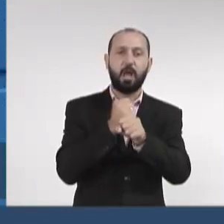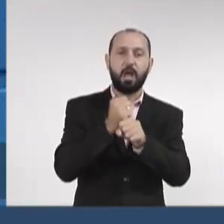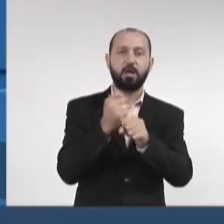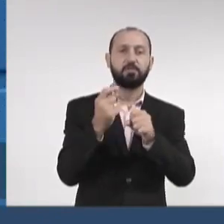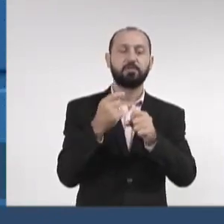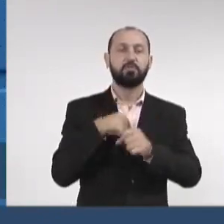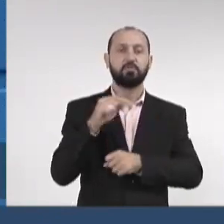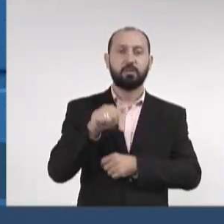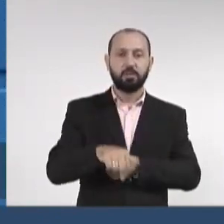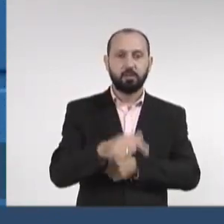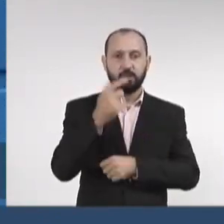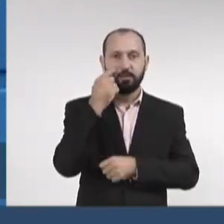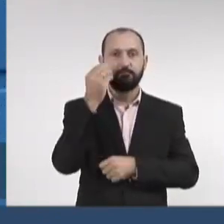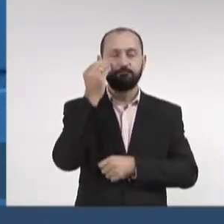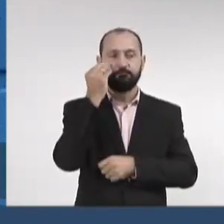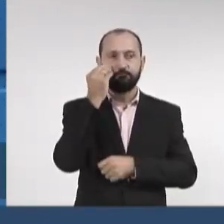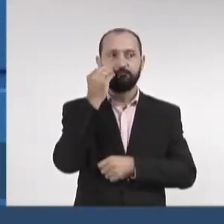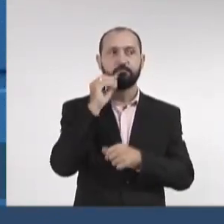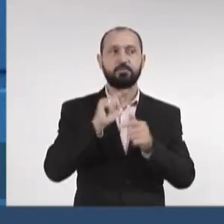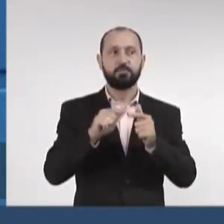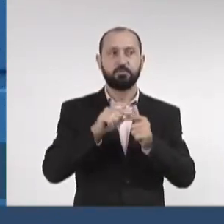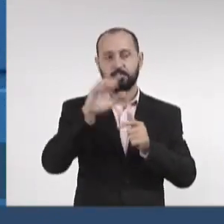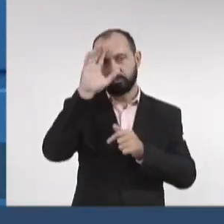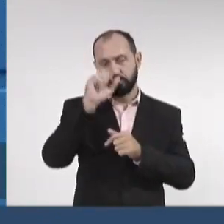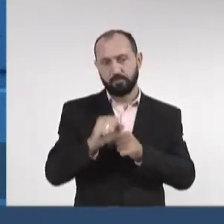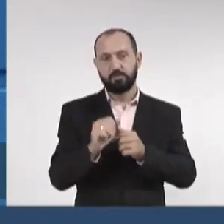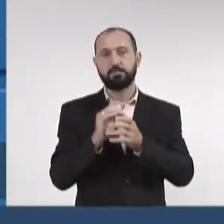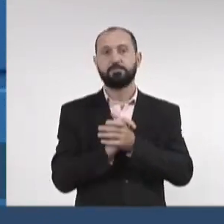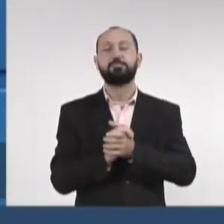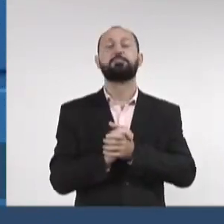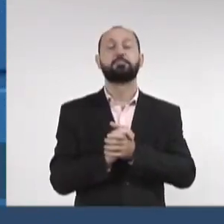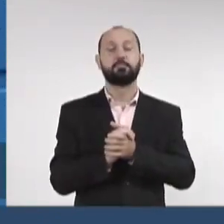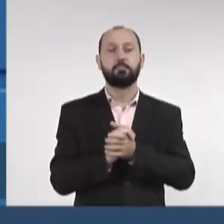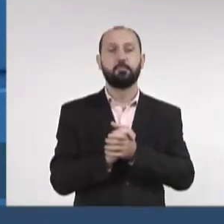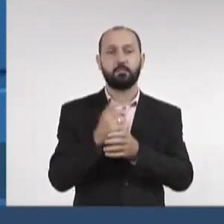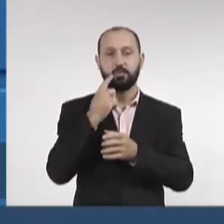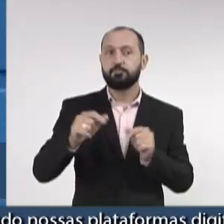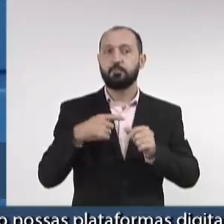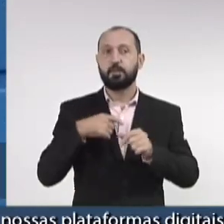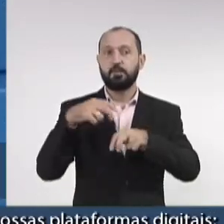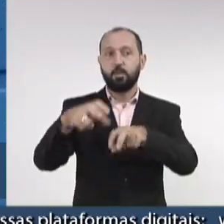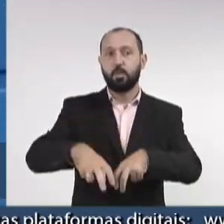foi exatamente o contrário que nós encontramos. Nós encontramos